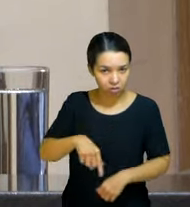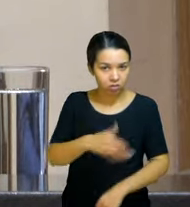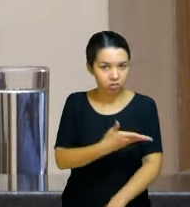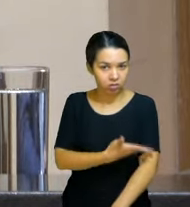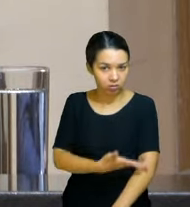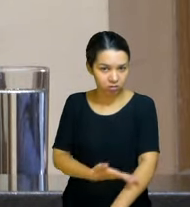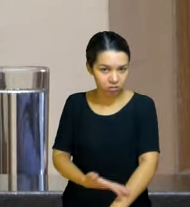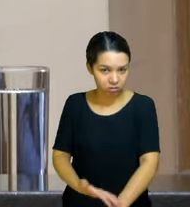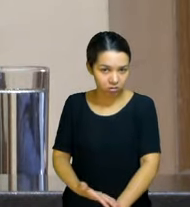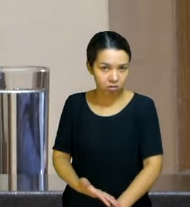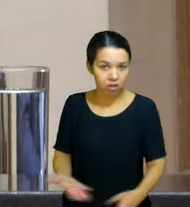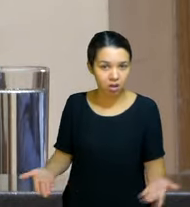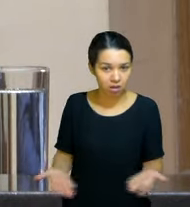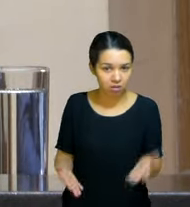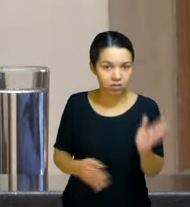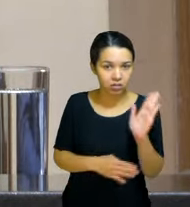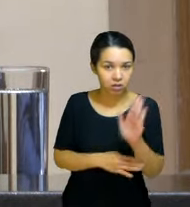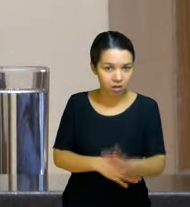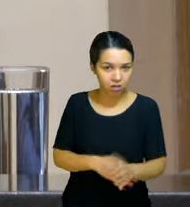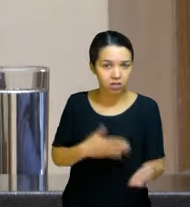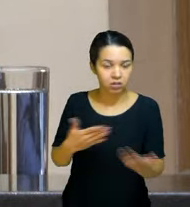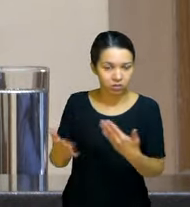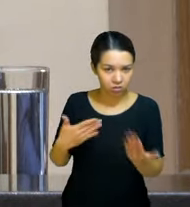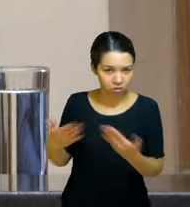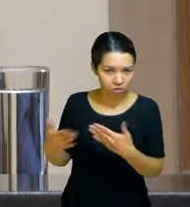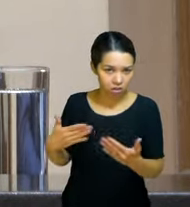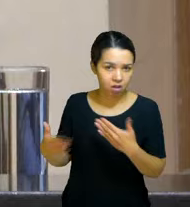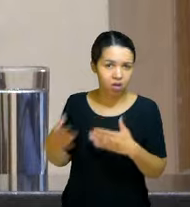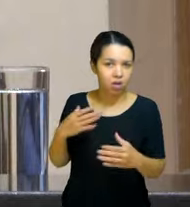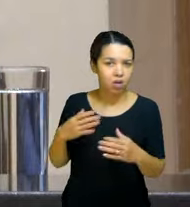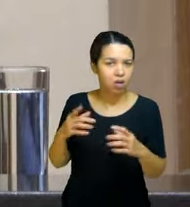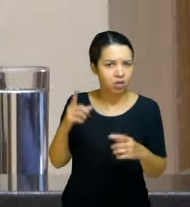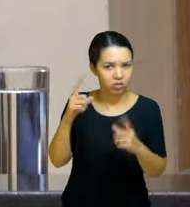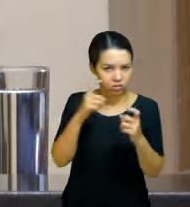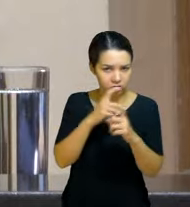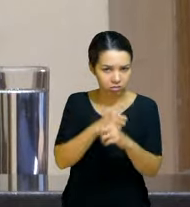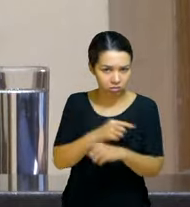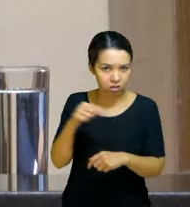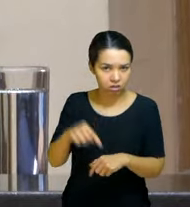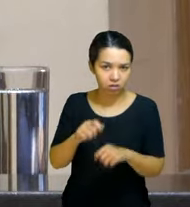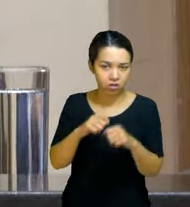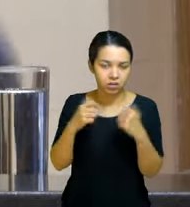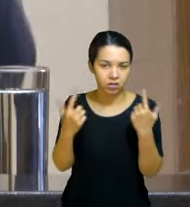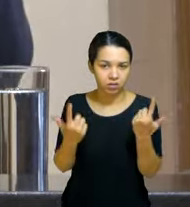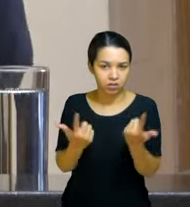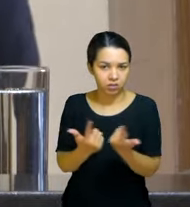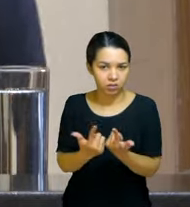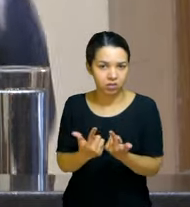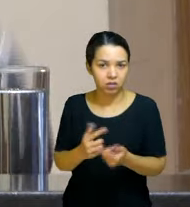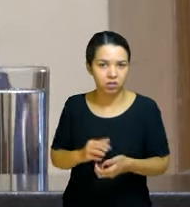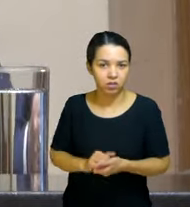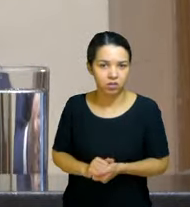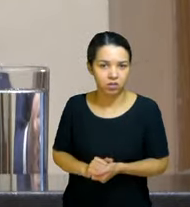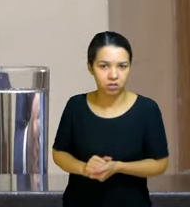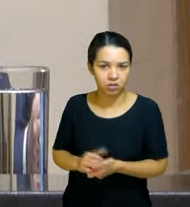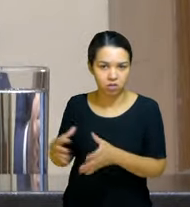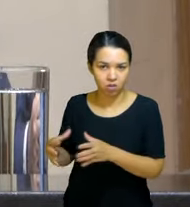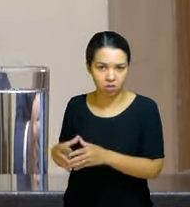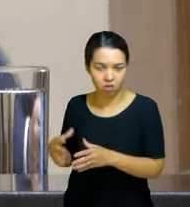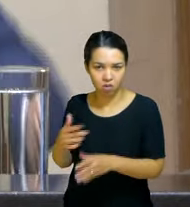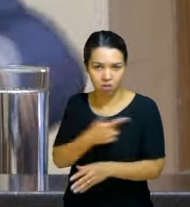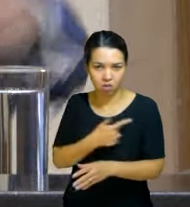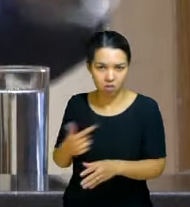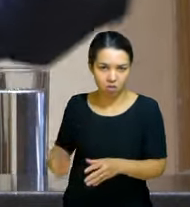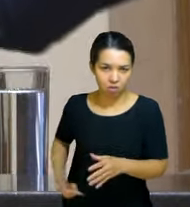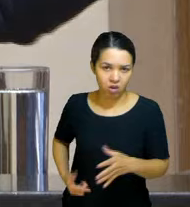tarde a gente teve uma tarde de diálogo complicada aqui na Assembleia, complicadíssima, entre o partido do governo, entre a